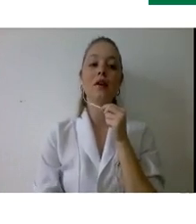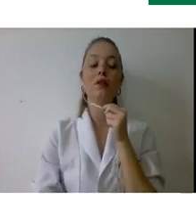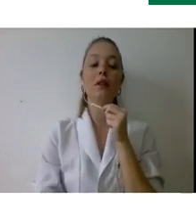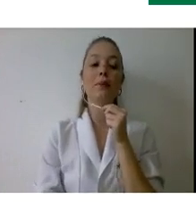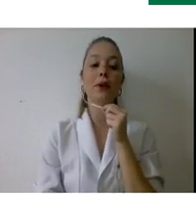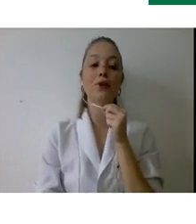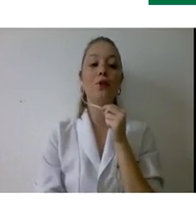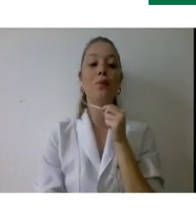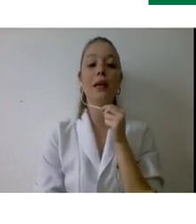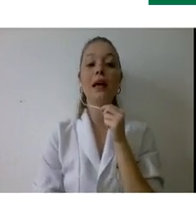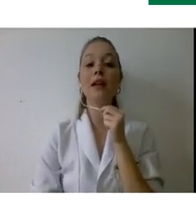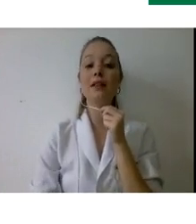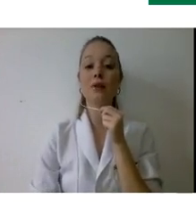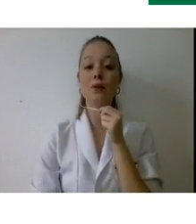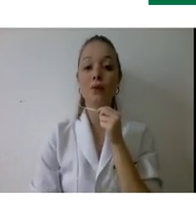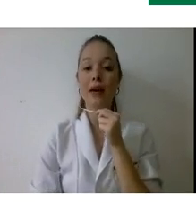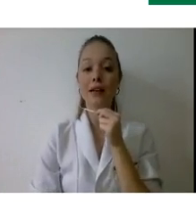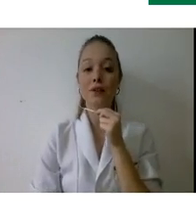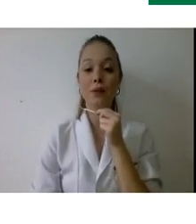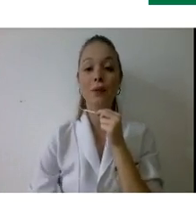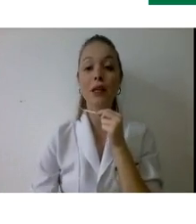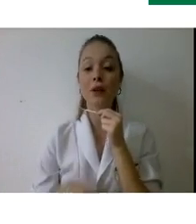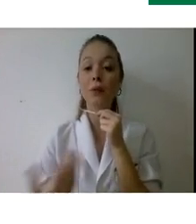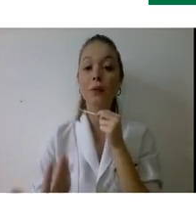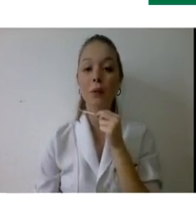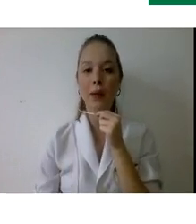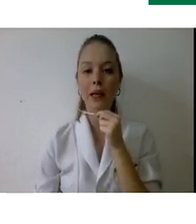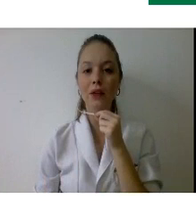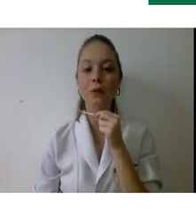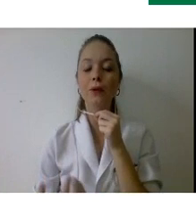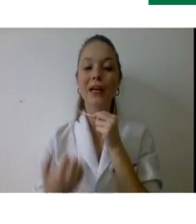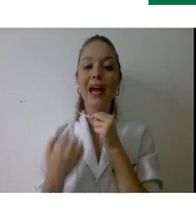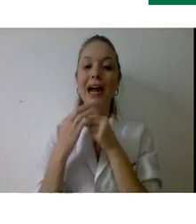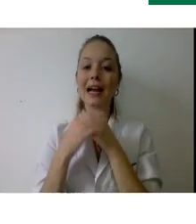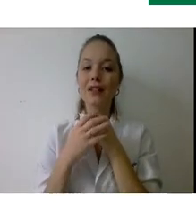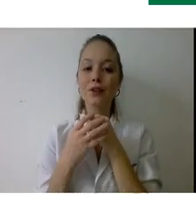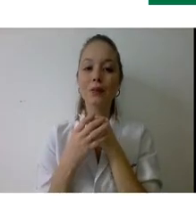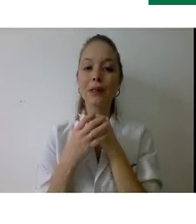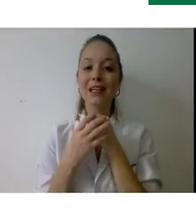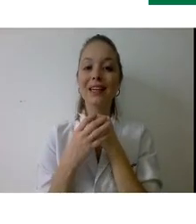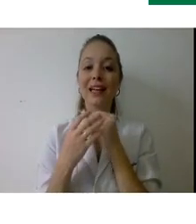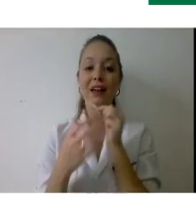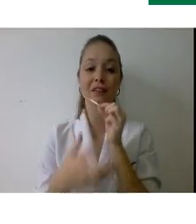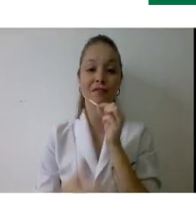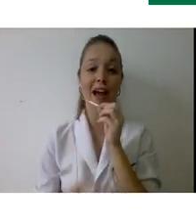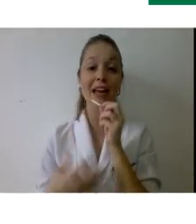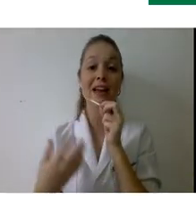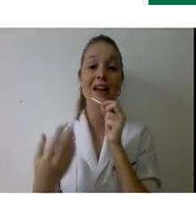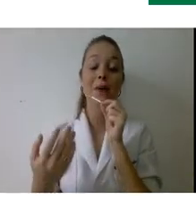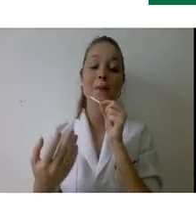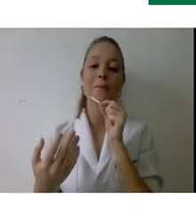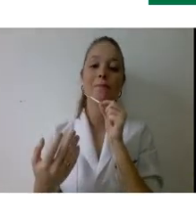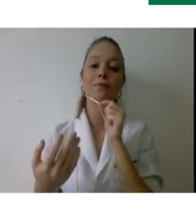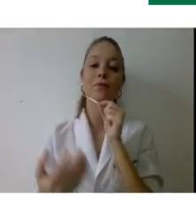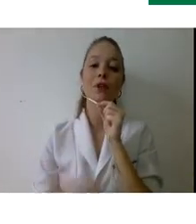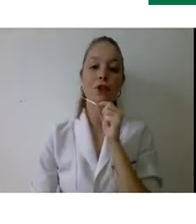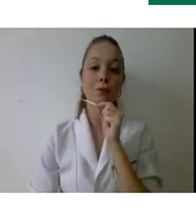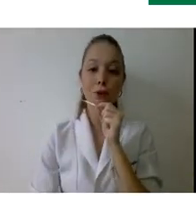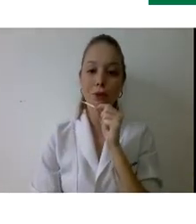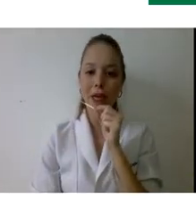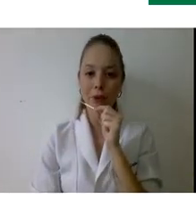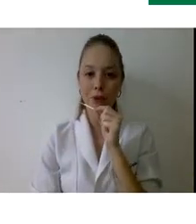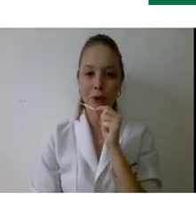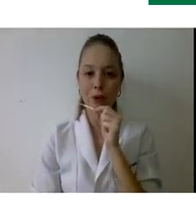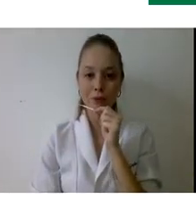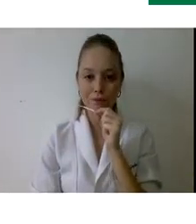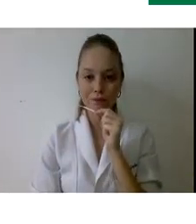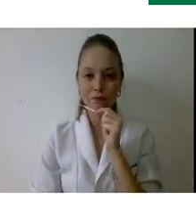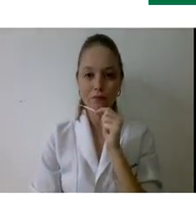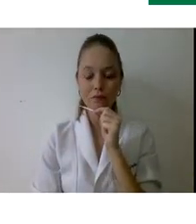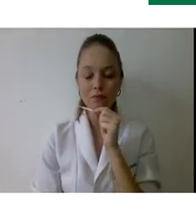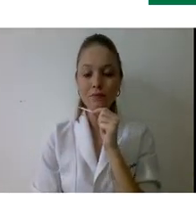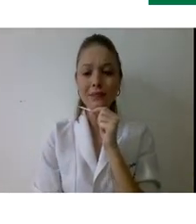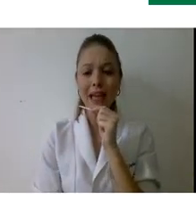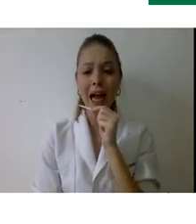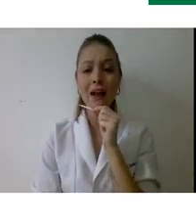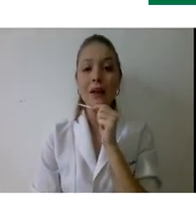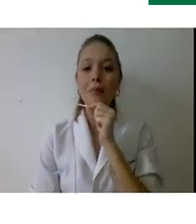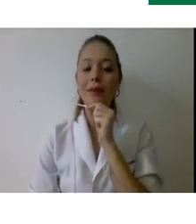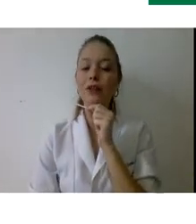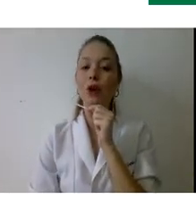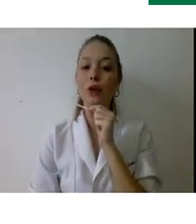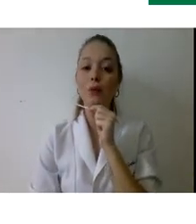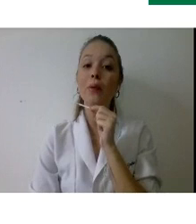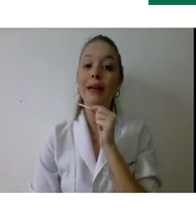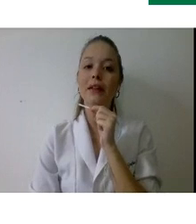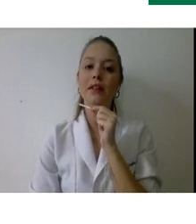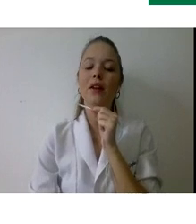beleza? Você pode cobrir a lesão com gaze úmida no momento, porque a gaze úmida ali, ela vai diminuir a dor,